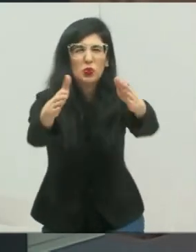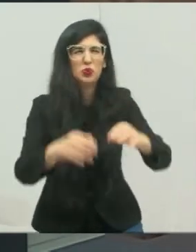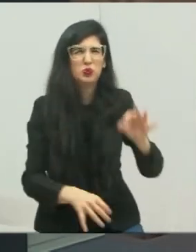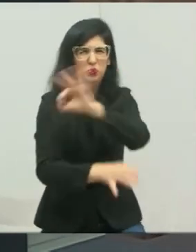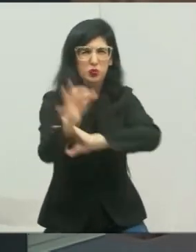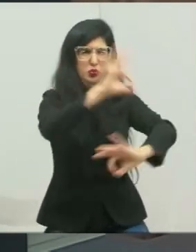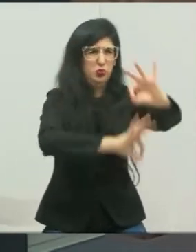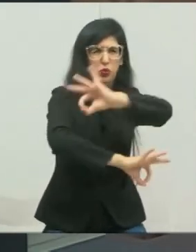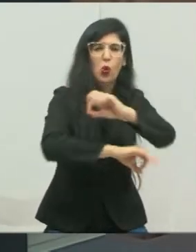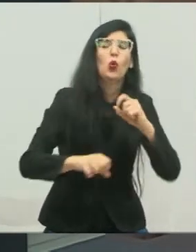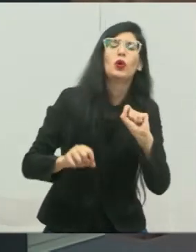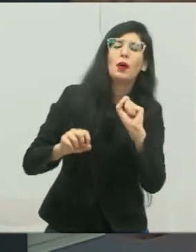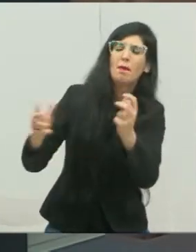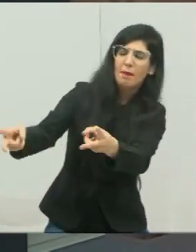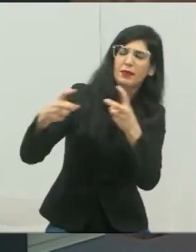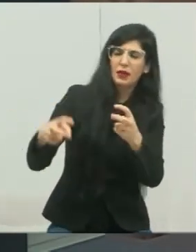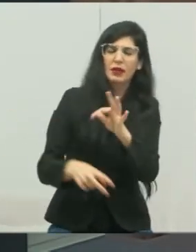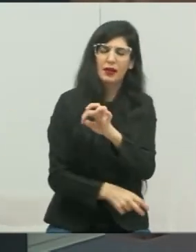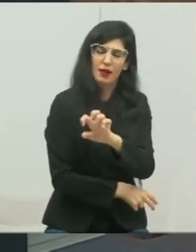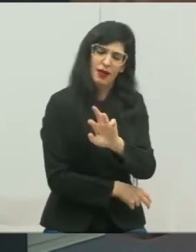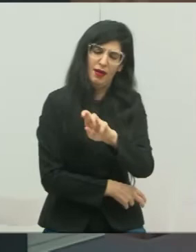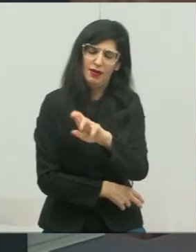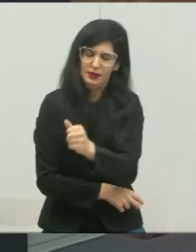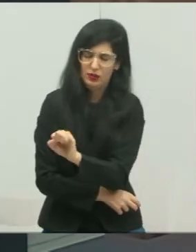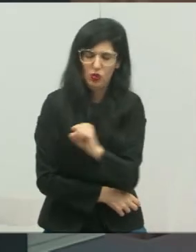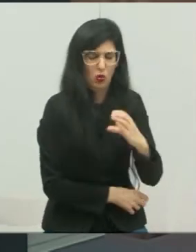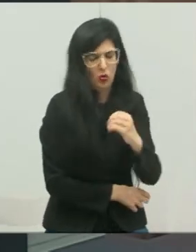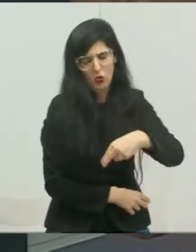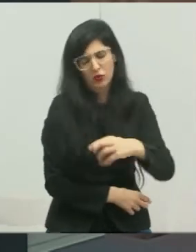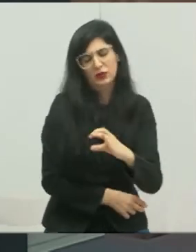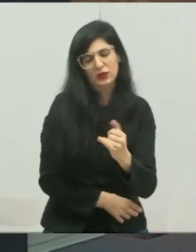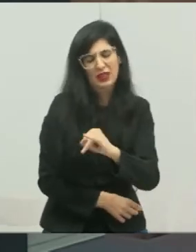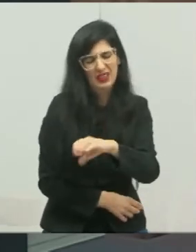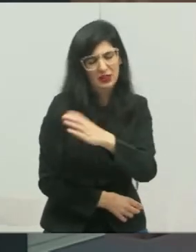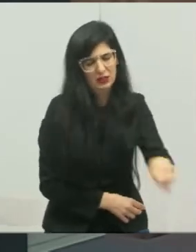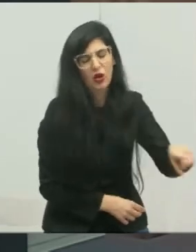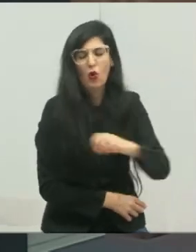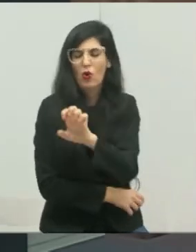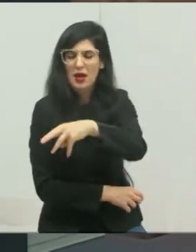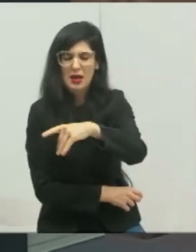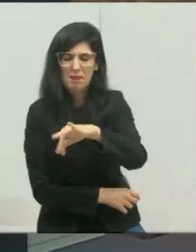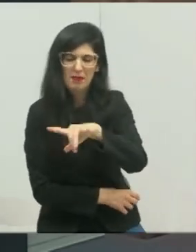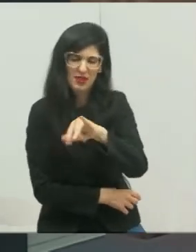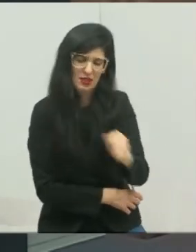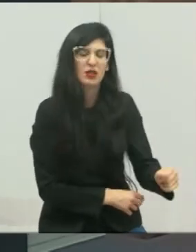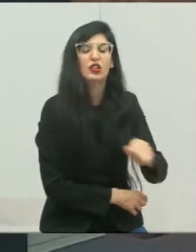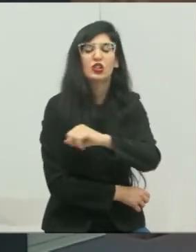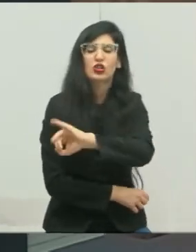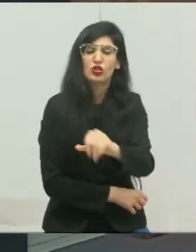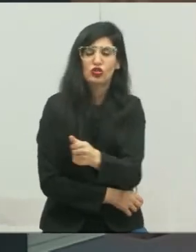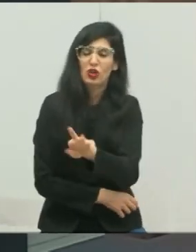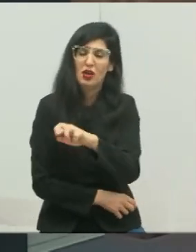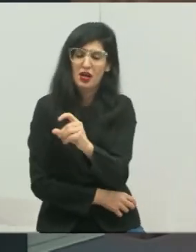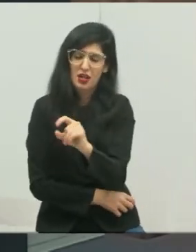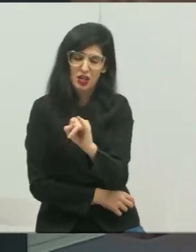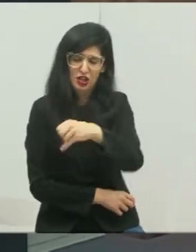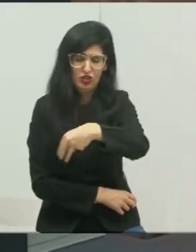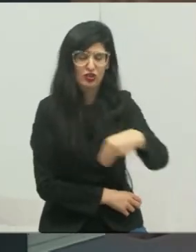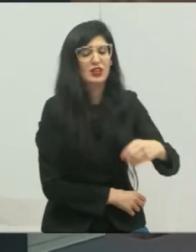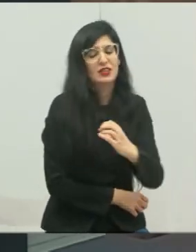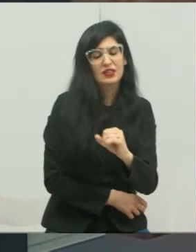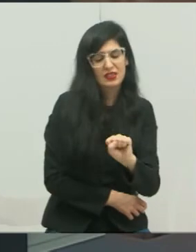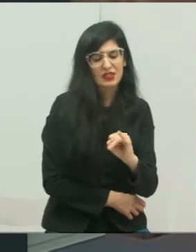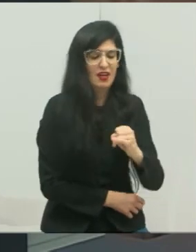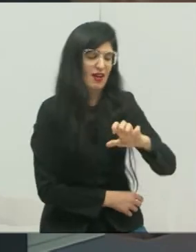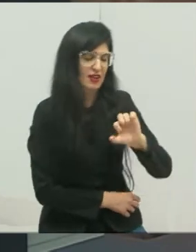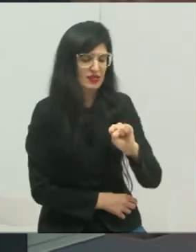Terra da Conceição, Emília, Flórida, o Jardim Siesta. Jogaram fumacê, mas não limparam as valetas. Estão cheias